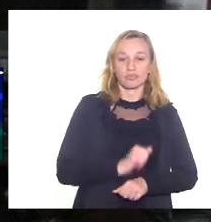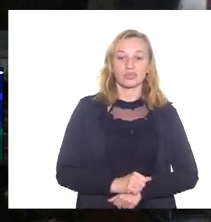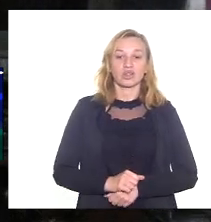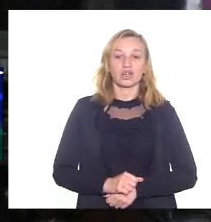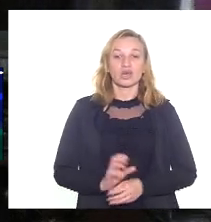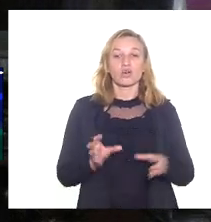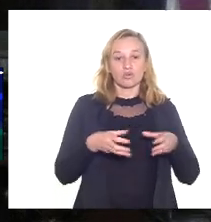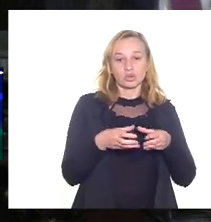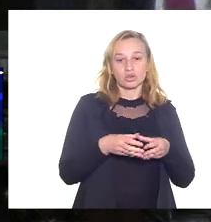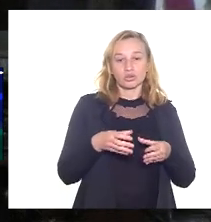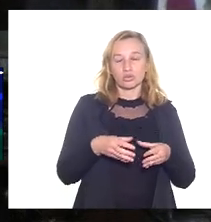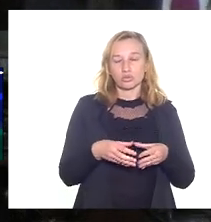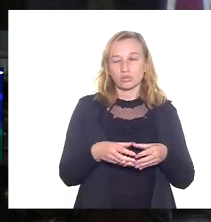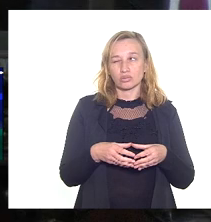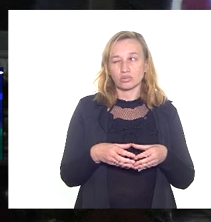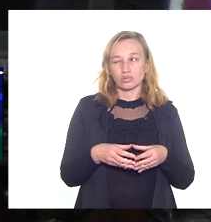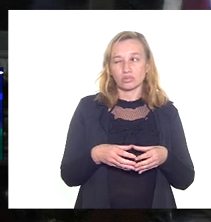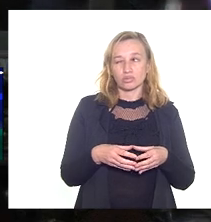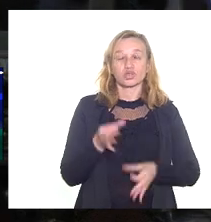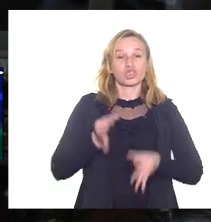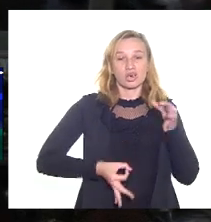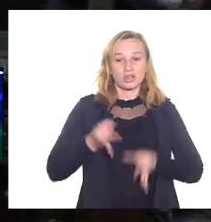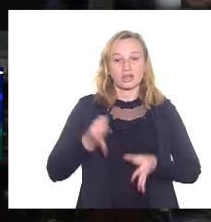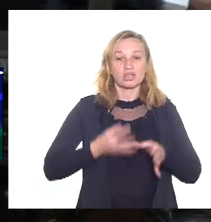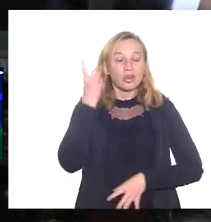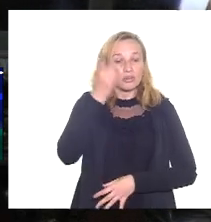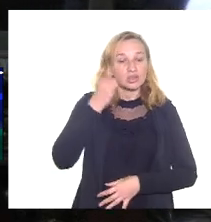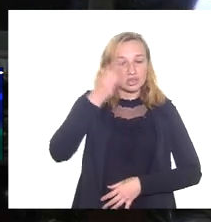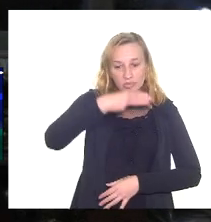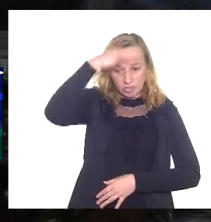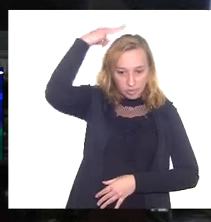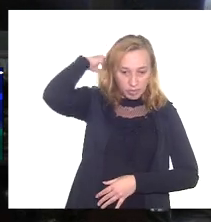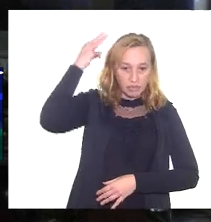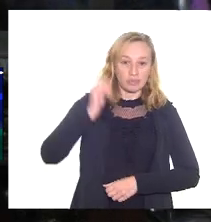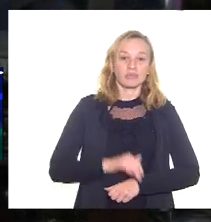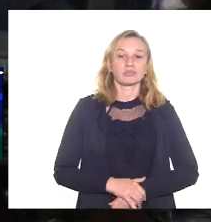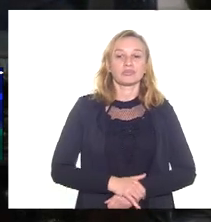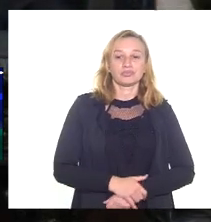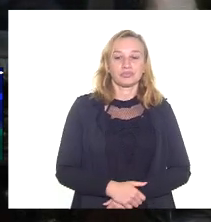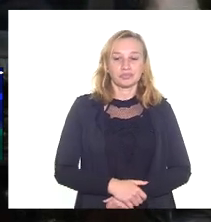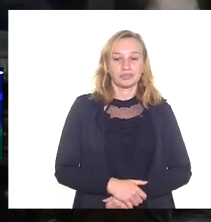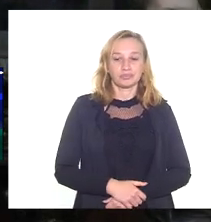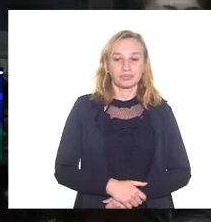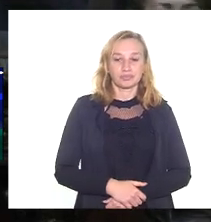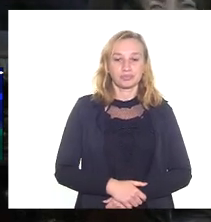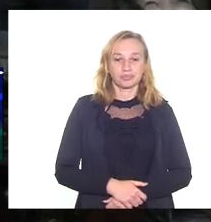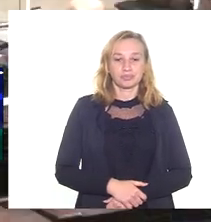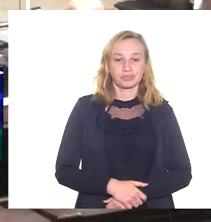emitir parecer pela Comissão de Constituição e Justiça, deputado Márcio Pacheco.